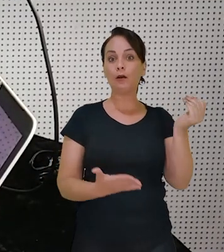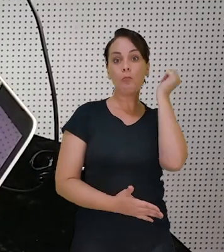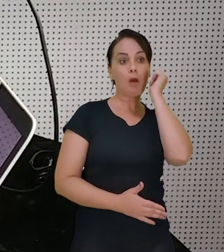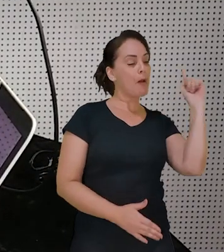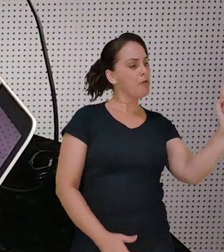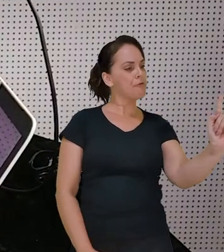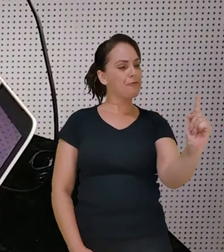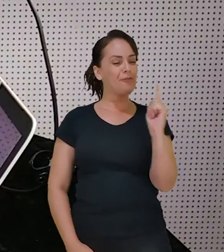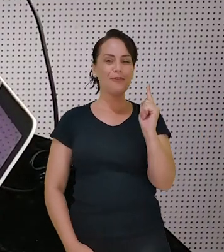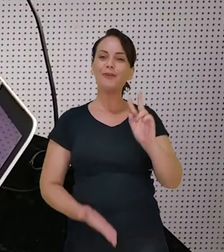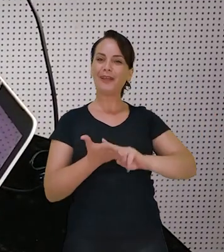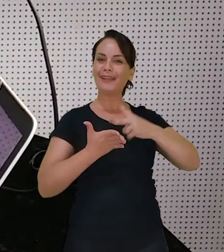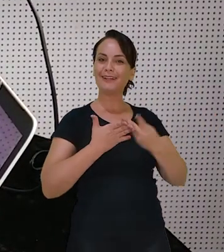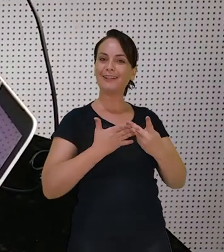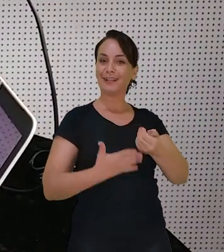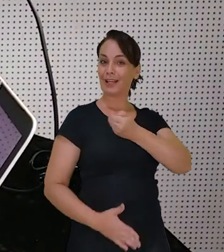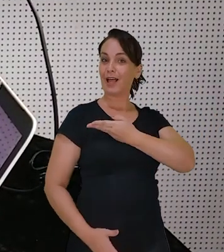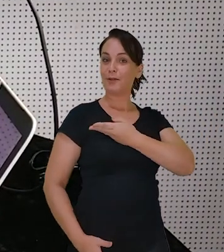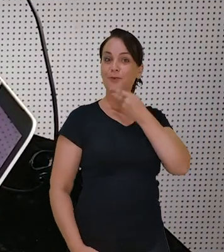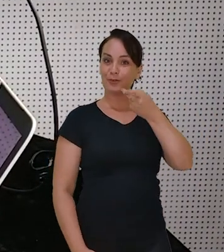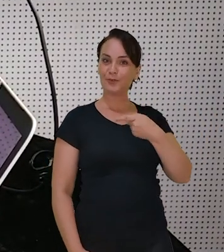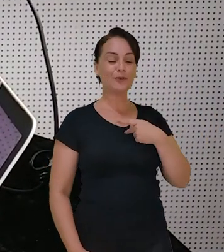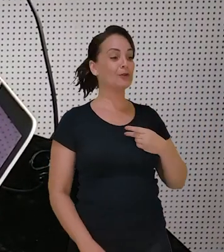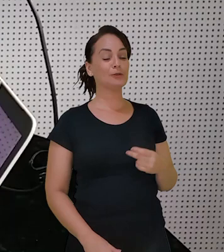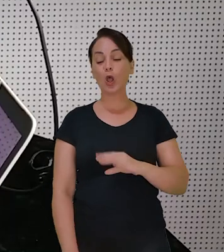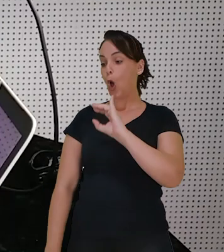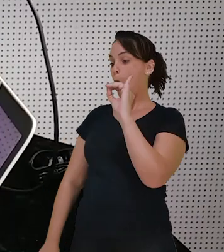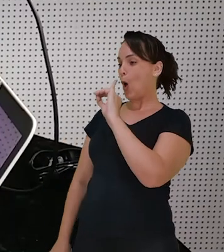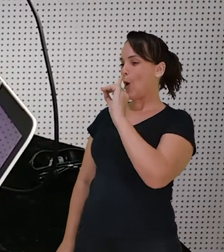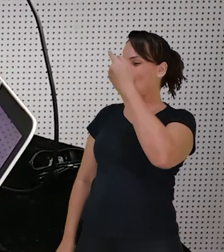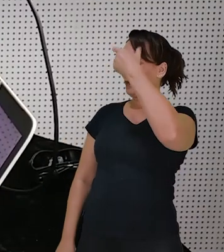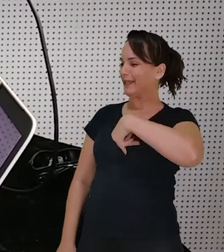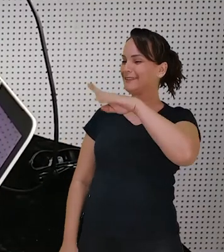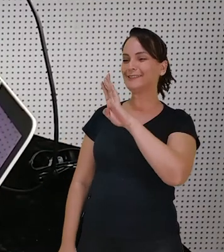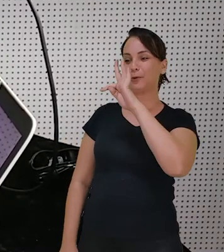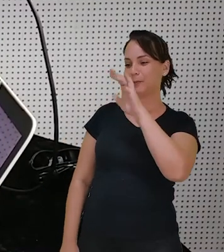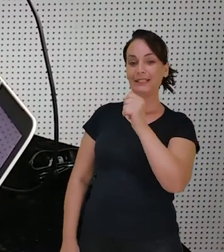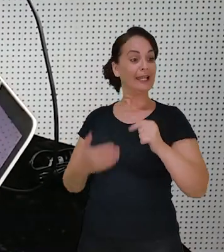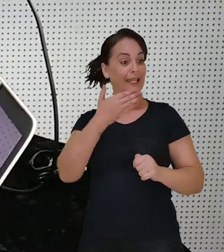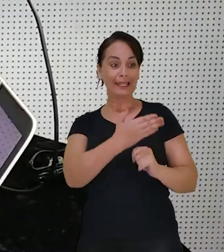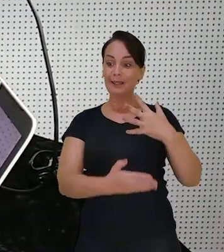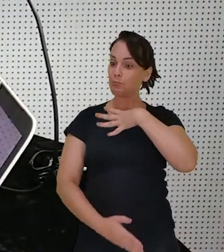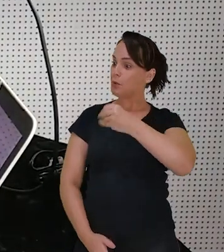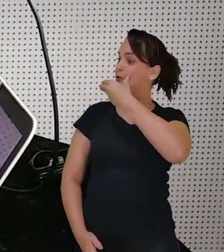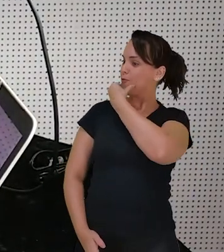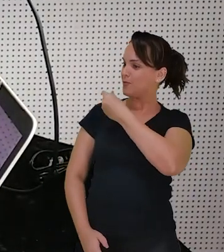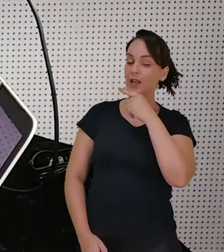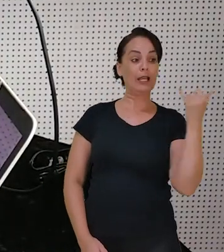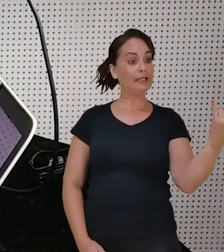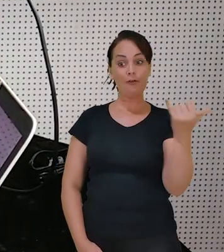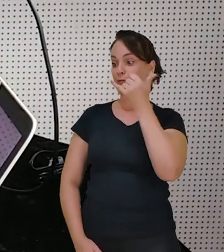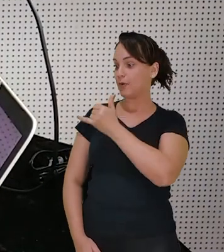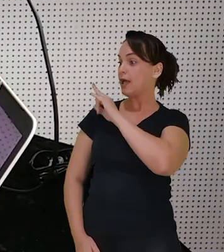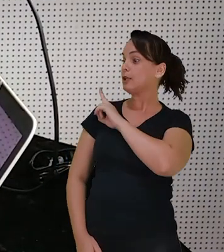e traduziu o que meu amigo havia dito. Oi, eu sou a Beth e este é meu filho. Ele está dizendo